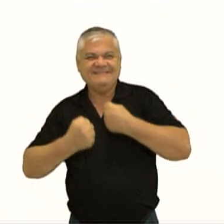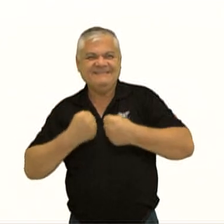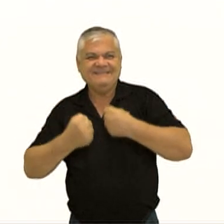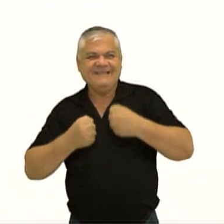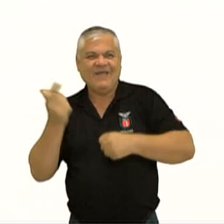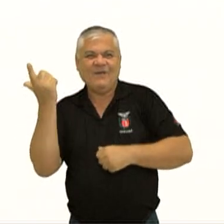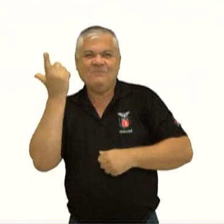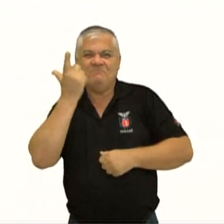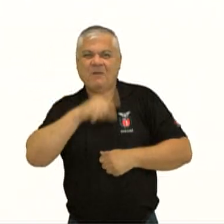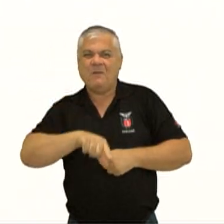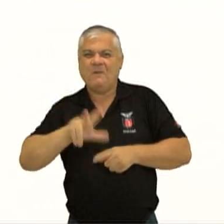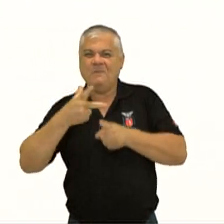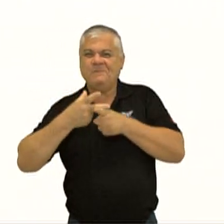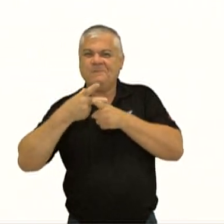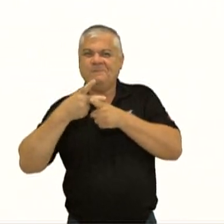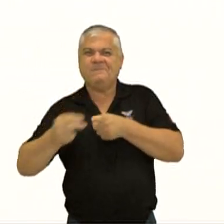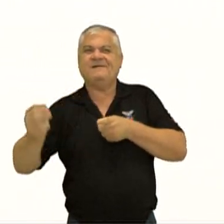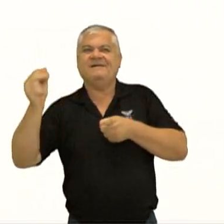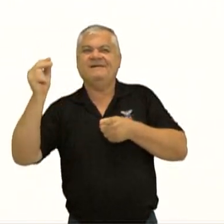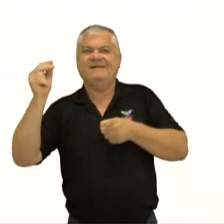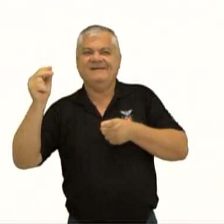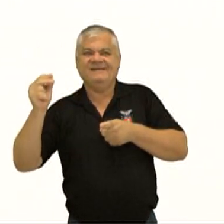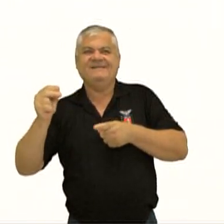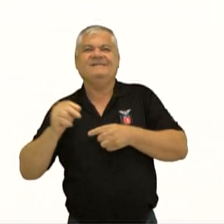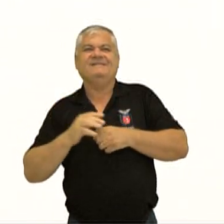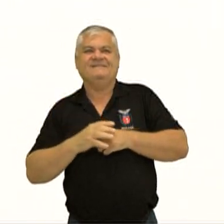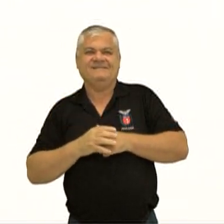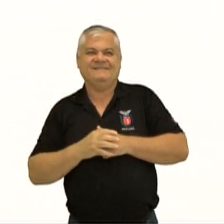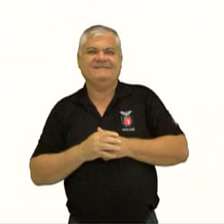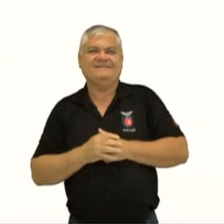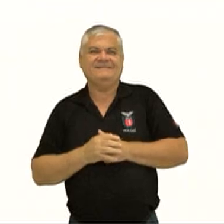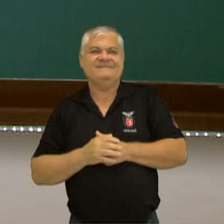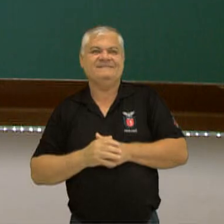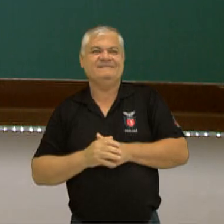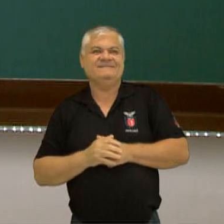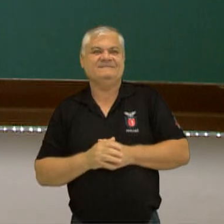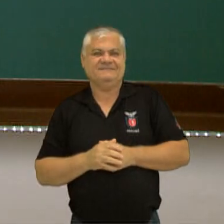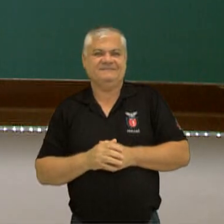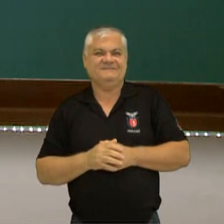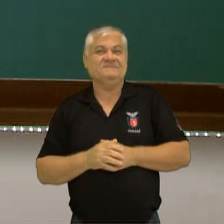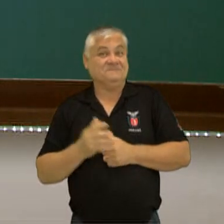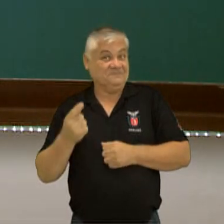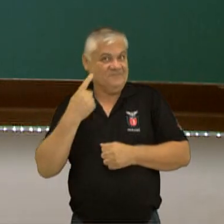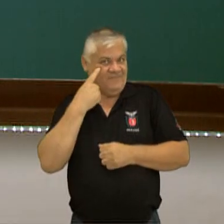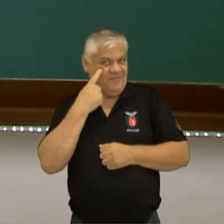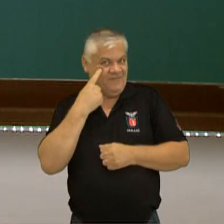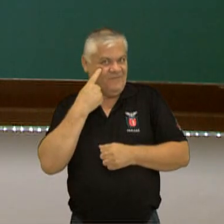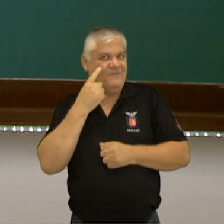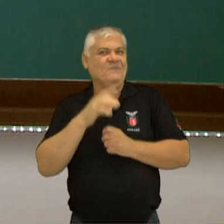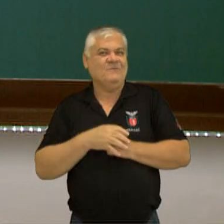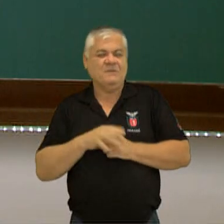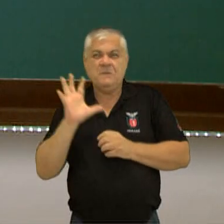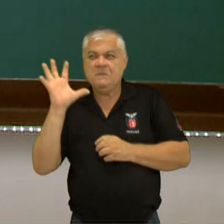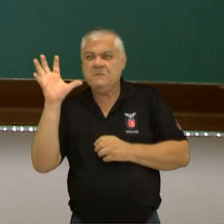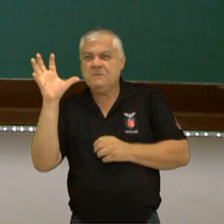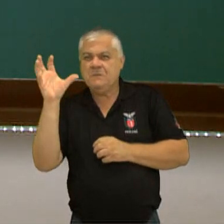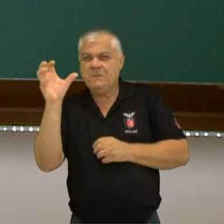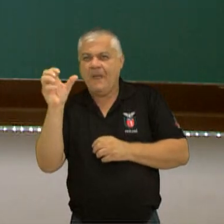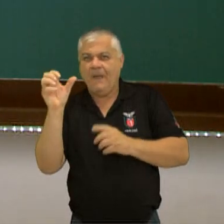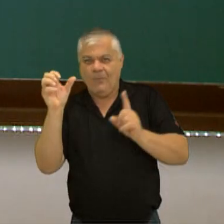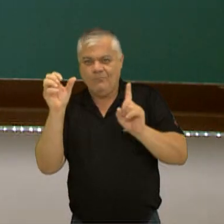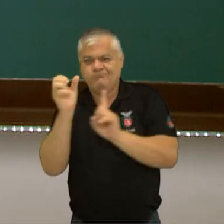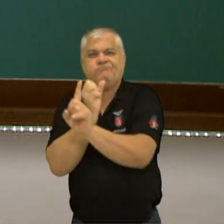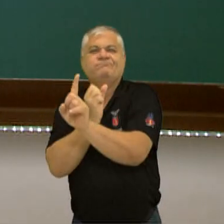ele consegue chegar na base antes da bola chegar no receptor. Lance bem minucioso.